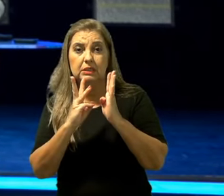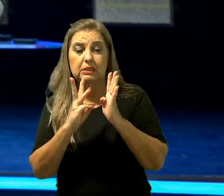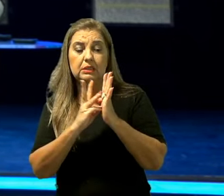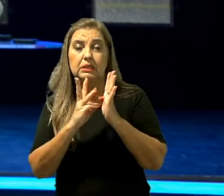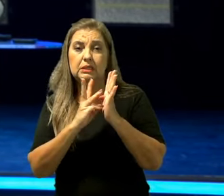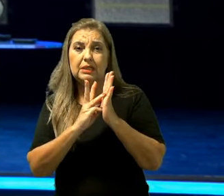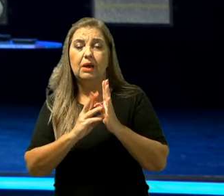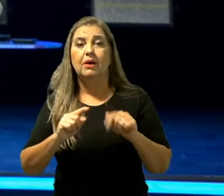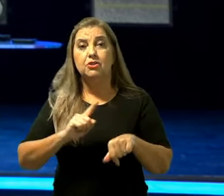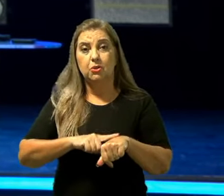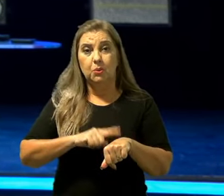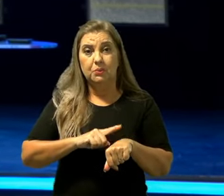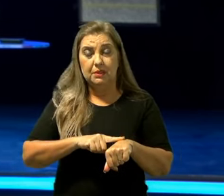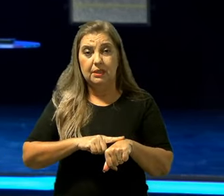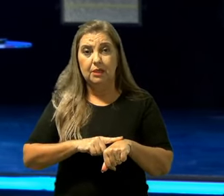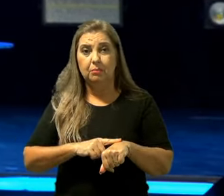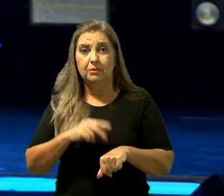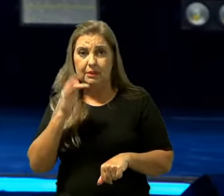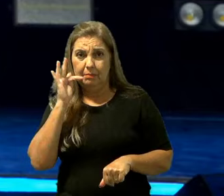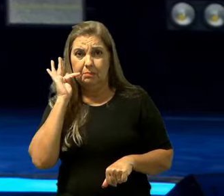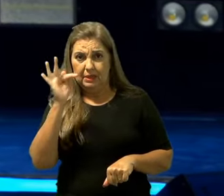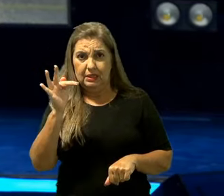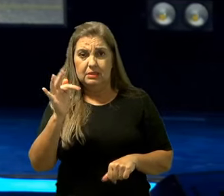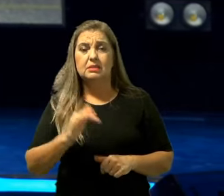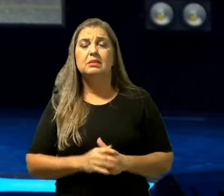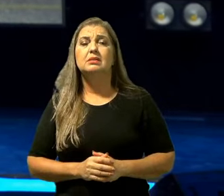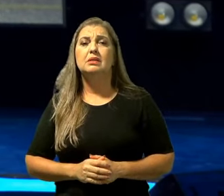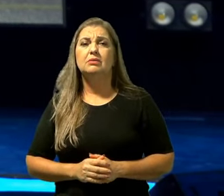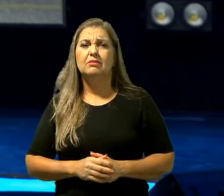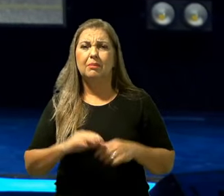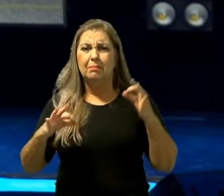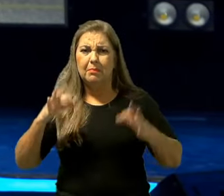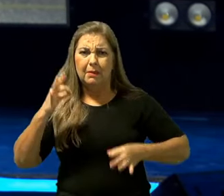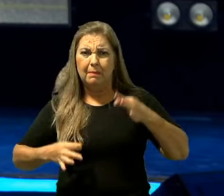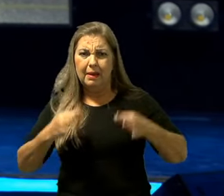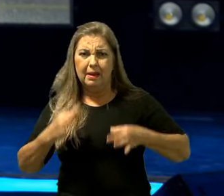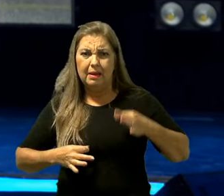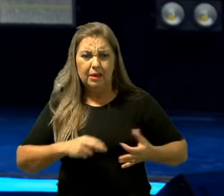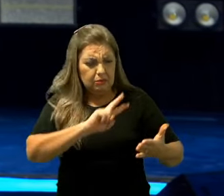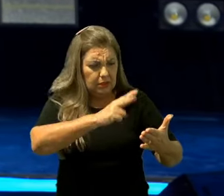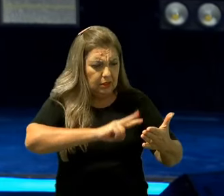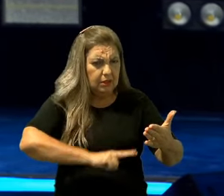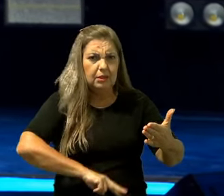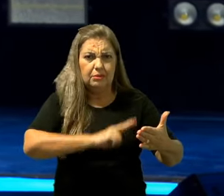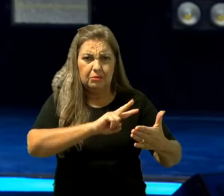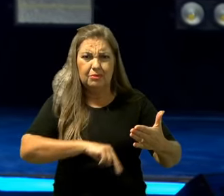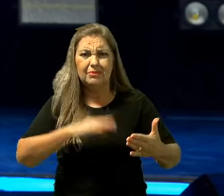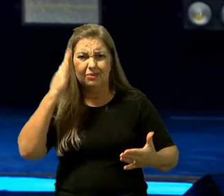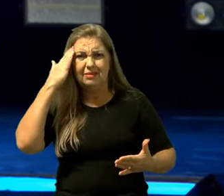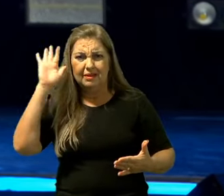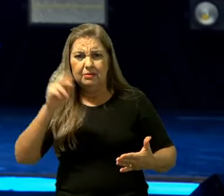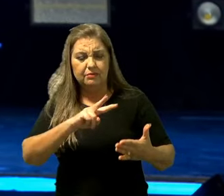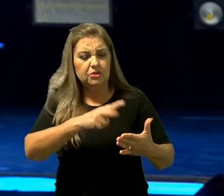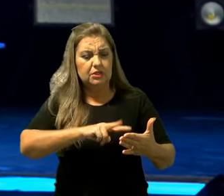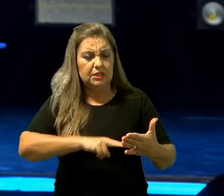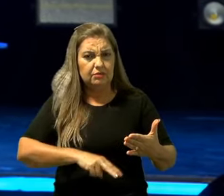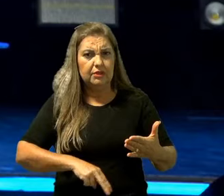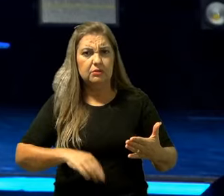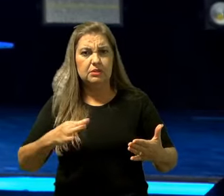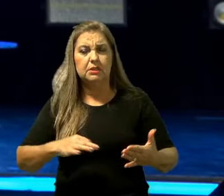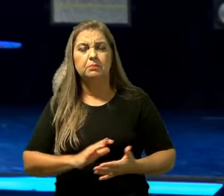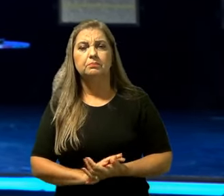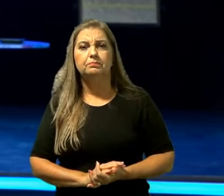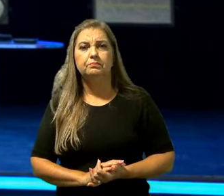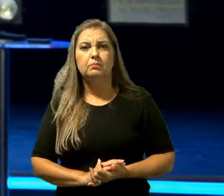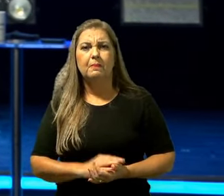chegou um momento, na hora da pregação, enquanto eu estava preparando o esboço, né, eu estava escrevendo, eu lembro disso, eu estava escrevendo exatamente assim: